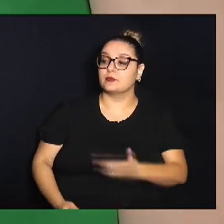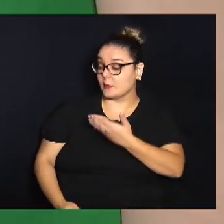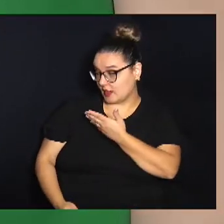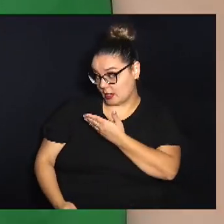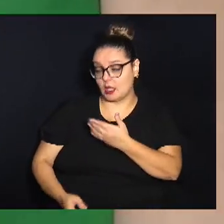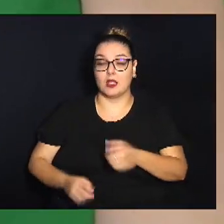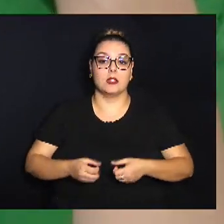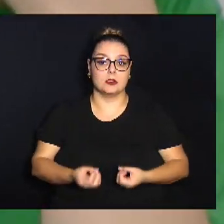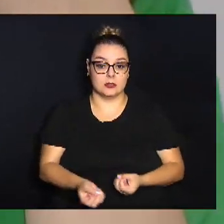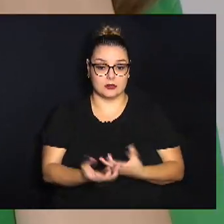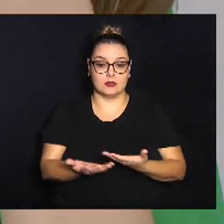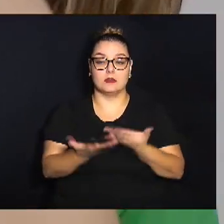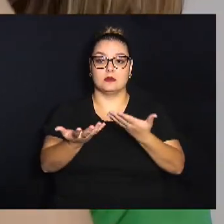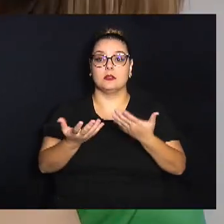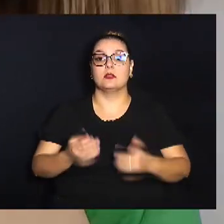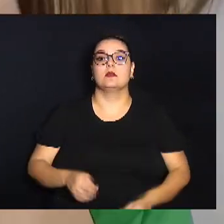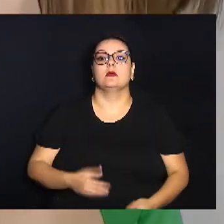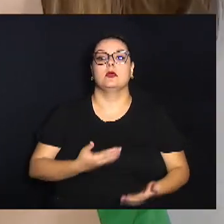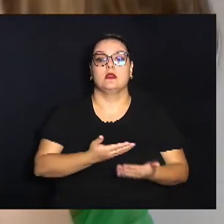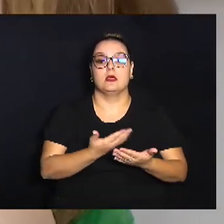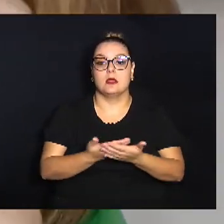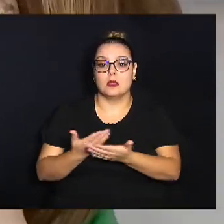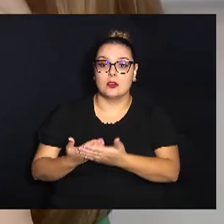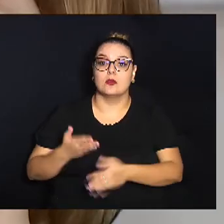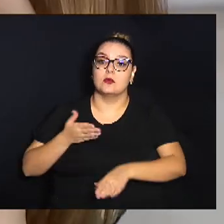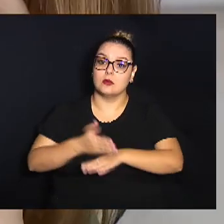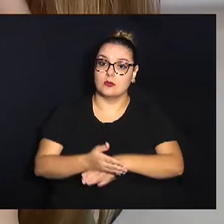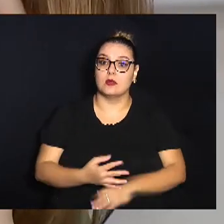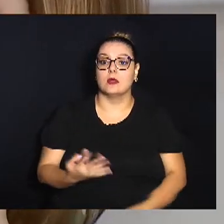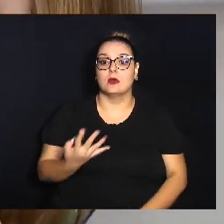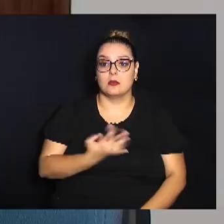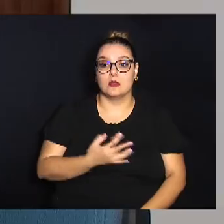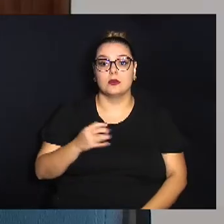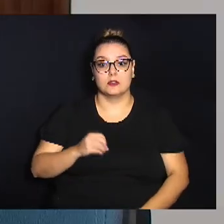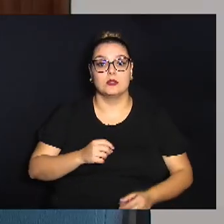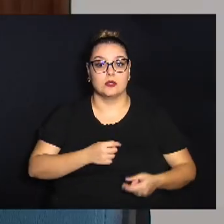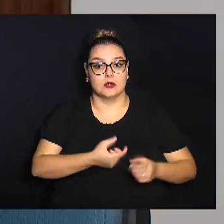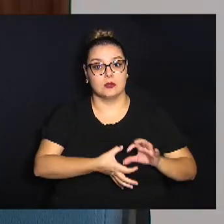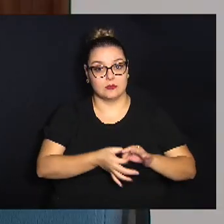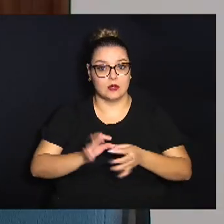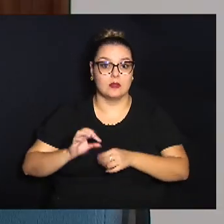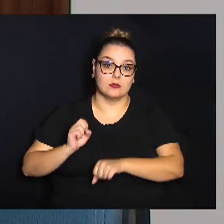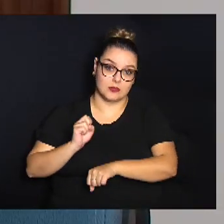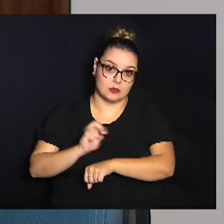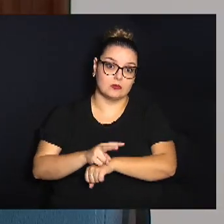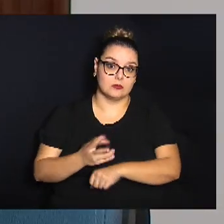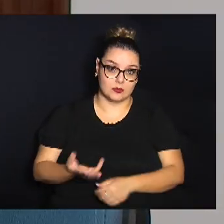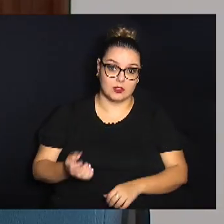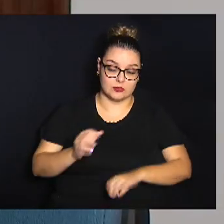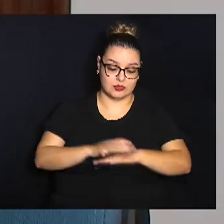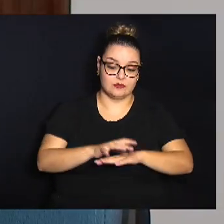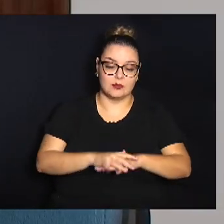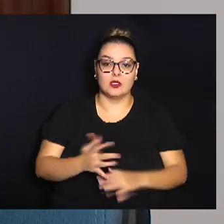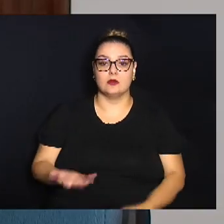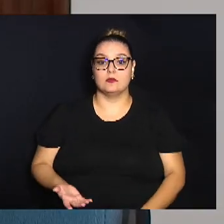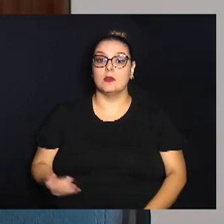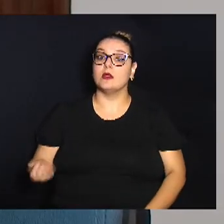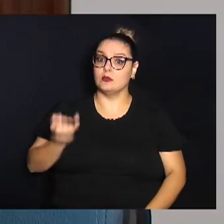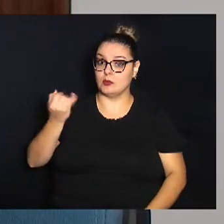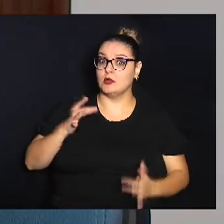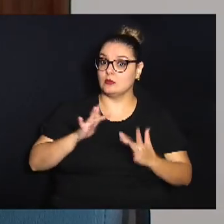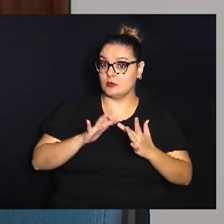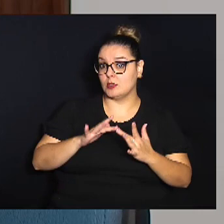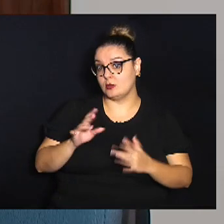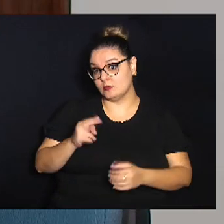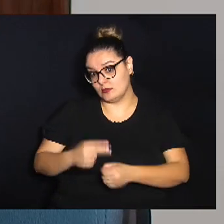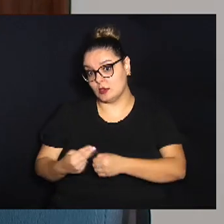incentiva os estudantes a participarem da 40ª Olimpíada de Matemática da Unicamp. Eu acho que é bem importante porque você tem primeiro um contato com a